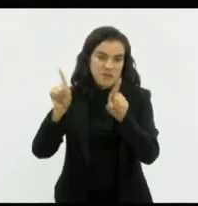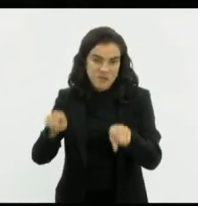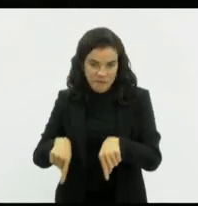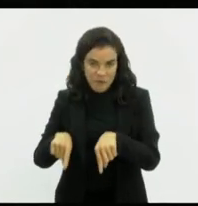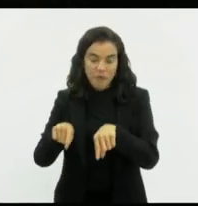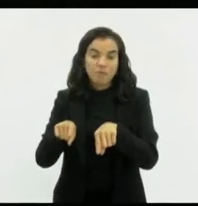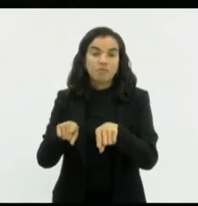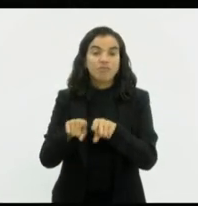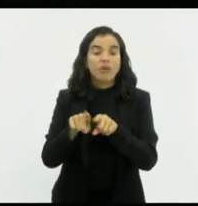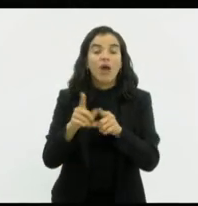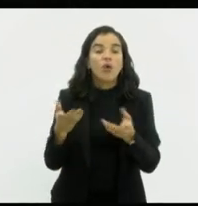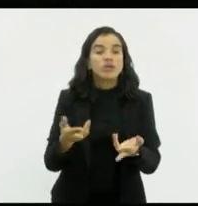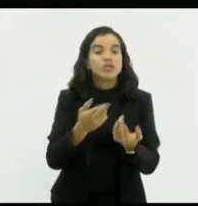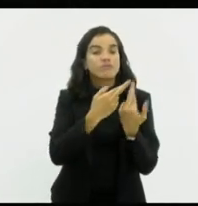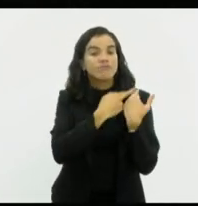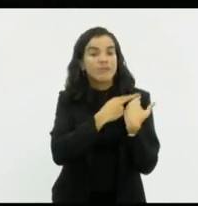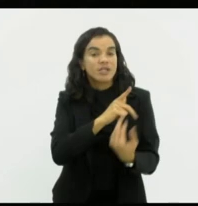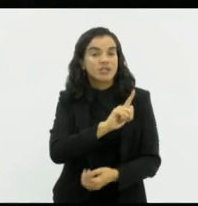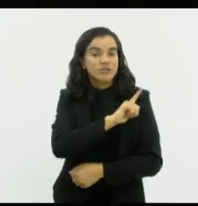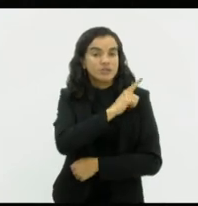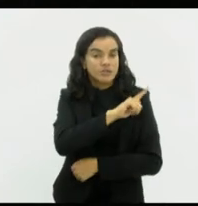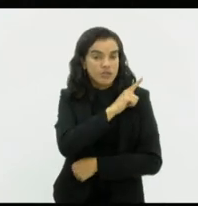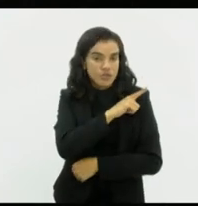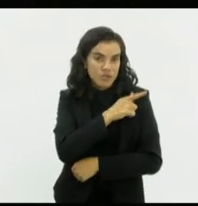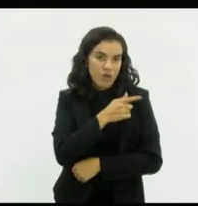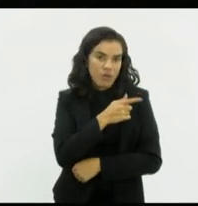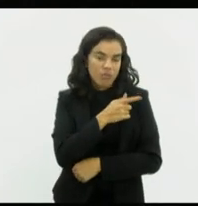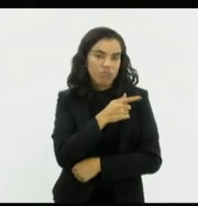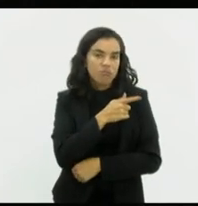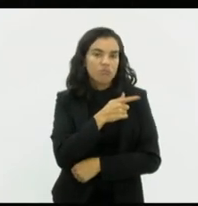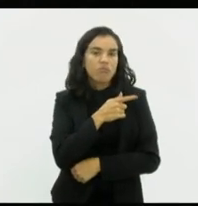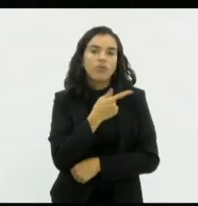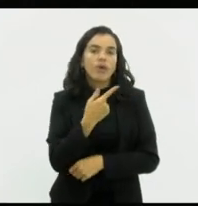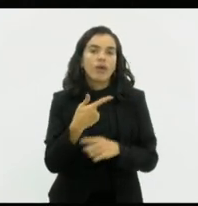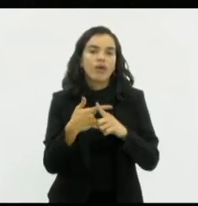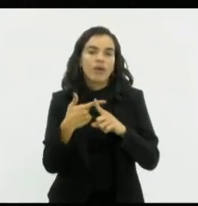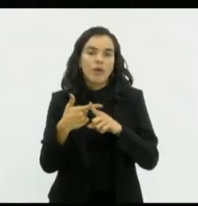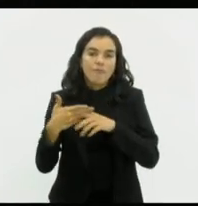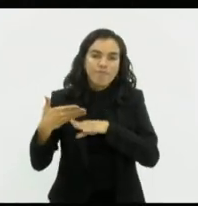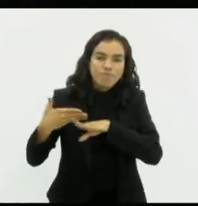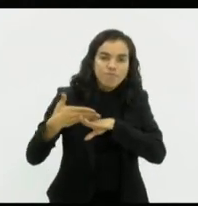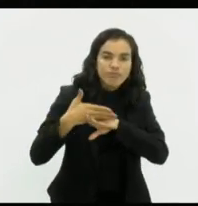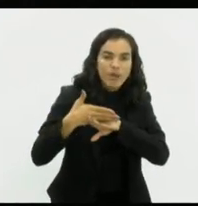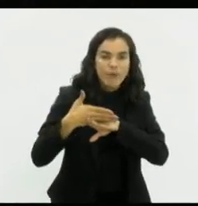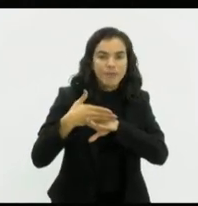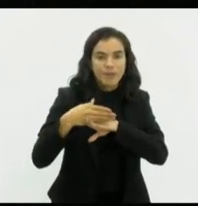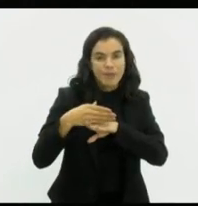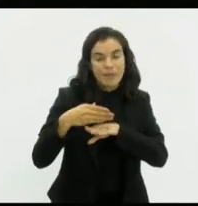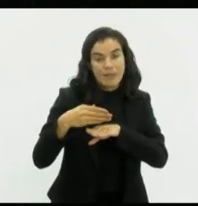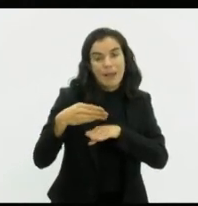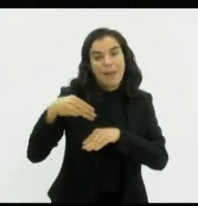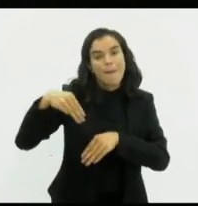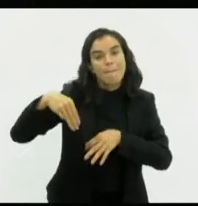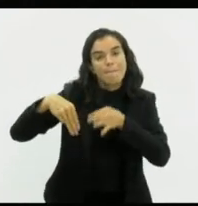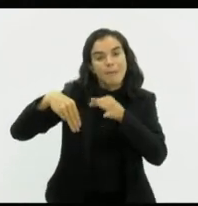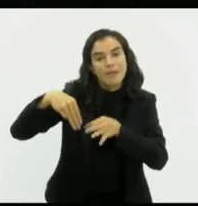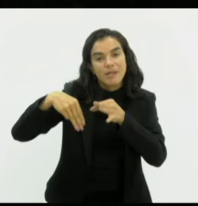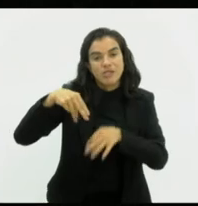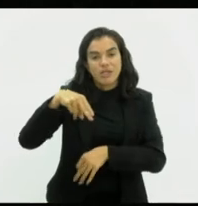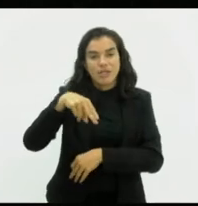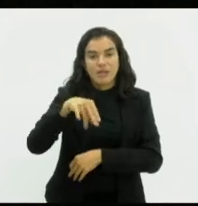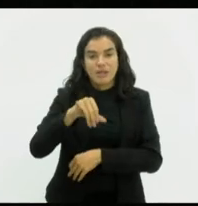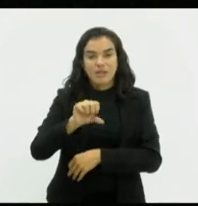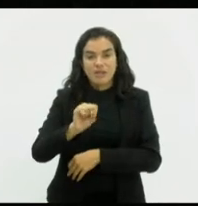hoje estão sob a gestão, né, tipo uma intervenção da ministra Anísia Trindade, no sentido de colocar